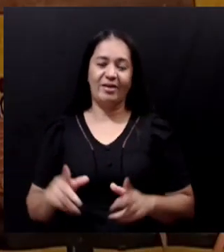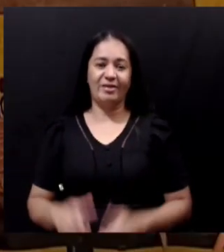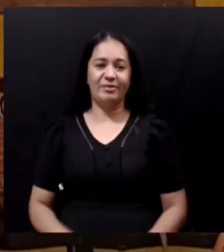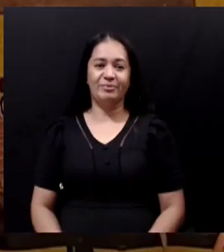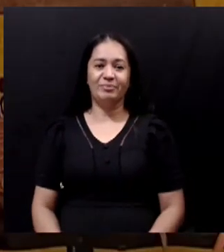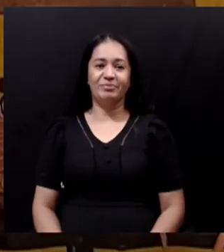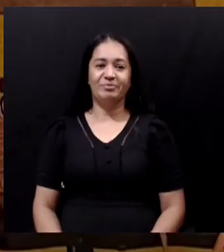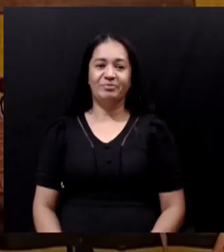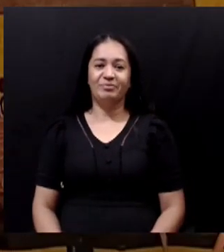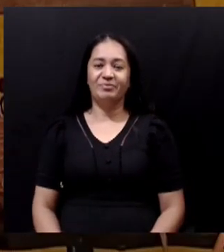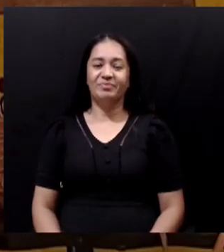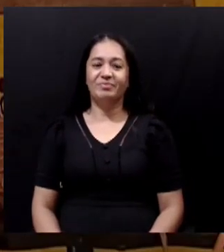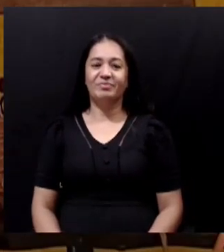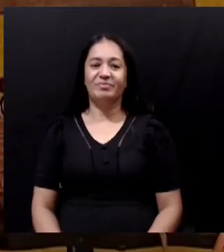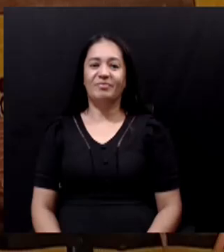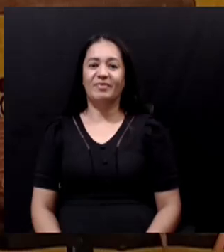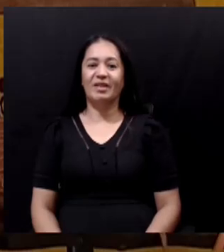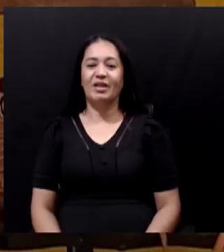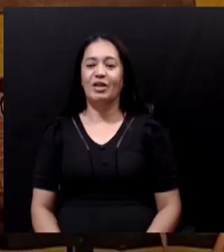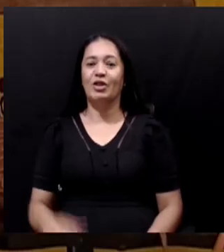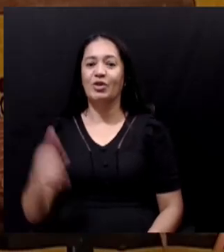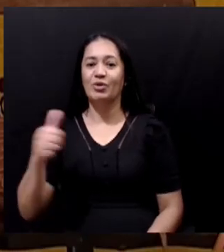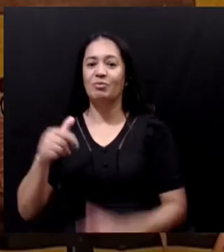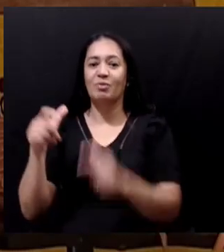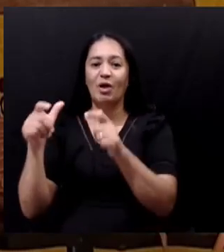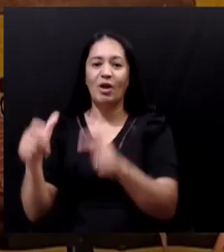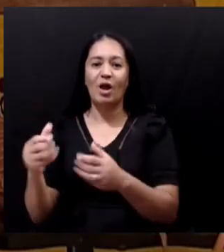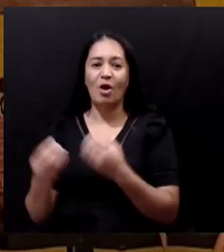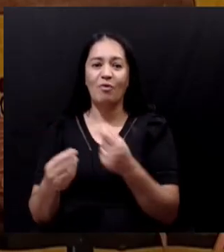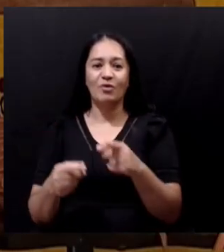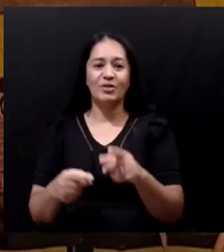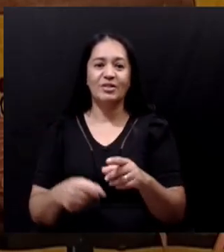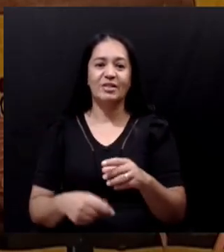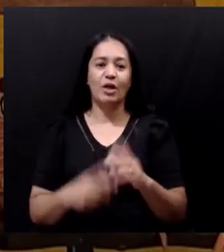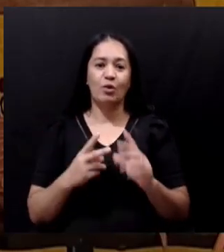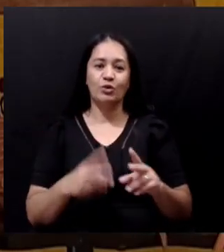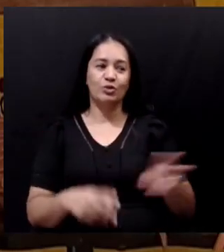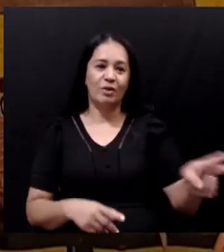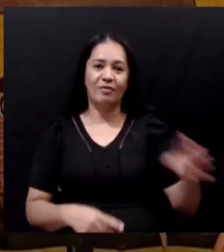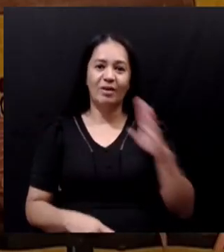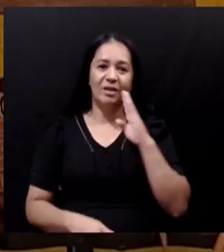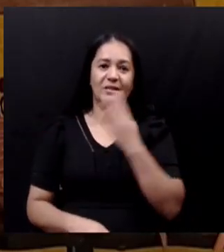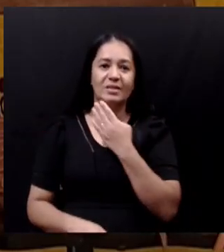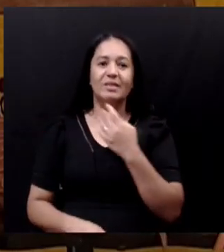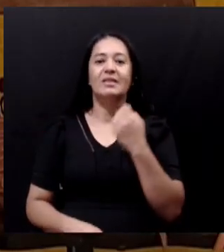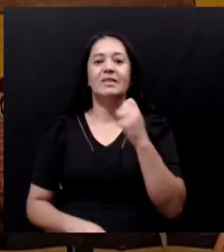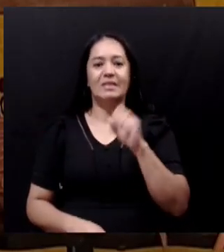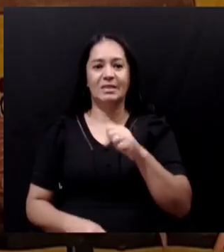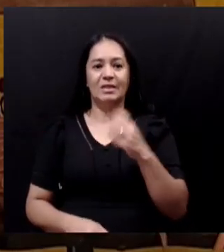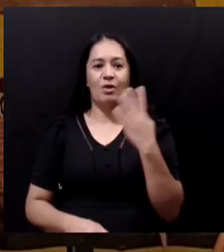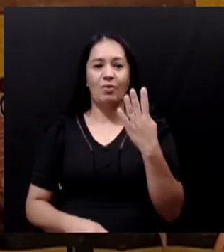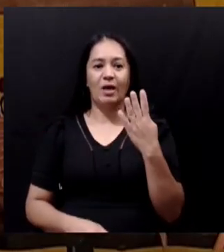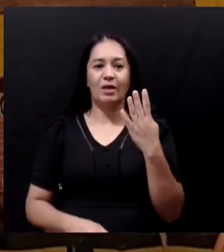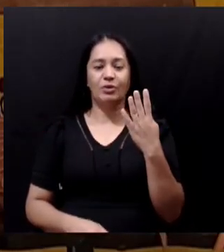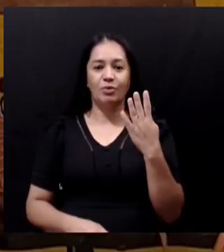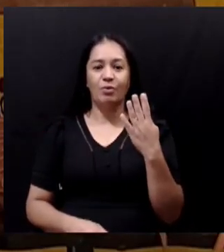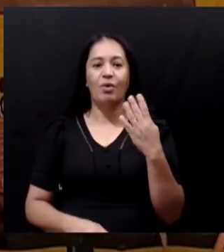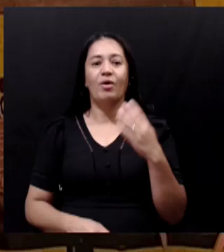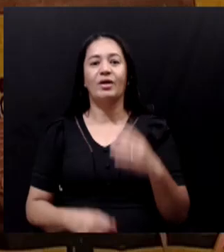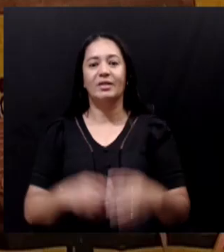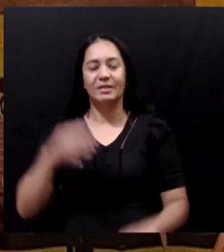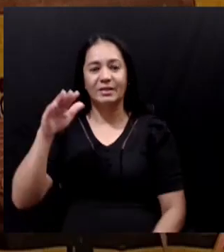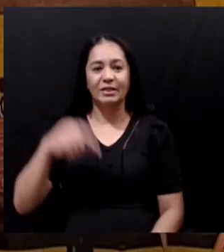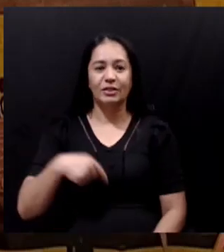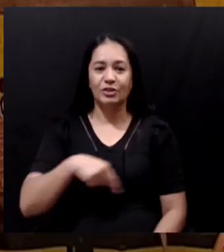foi para o primeiro espaço? Você ainda estava lá no bar? Tava, eu entrava no bar 4 horas, a gente acordava de manhã cedo e já ia, trabalhava um pouco,